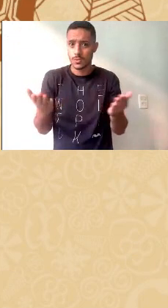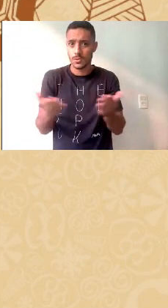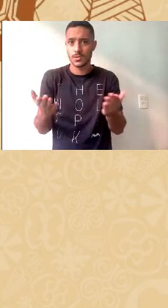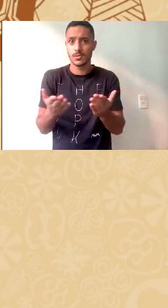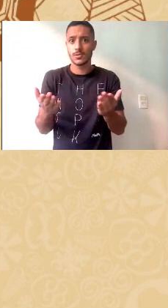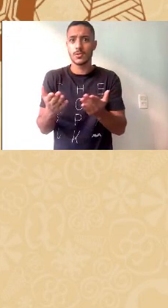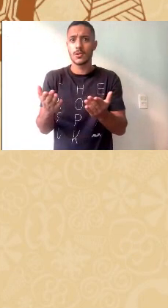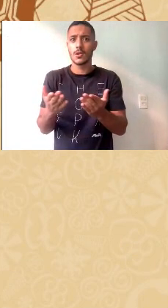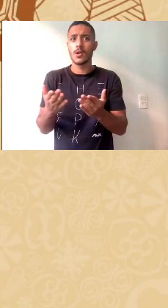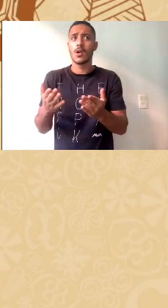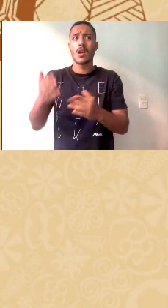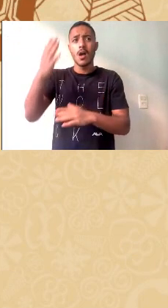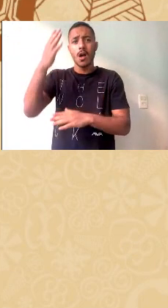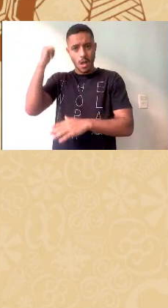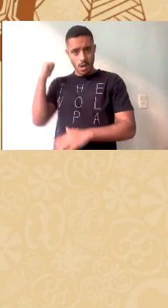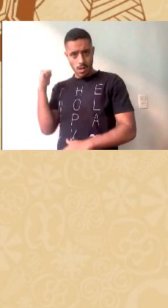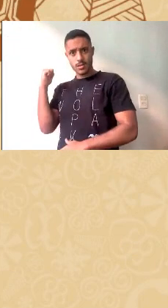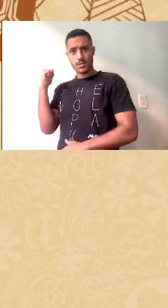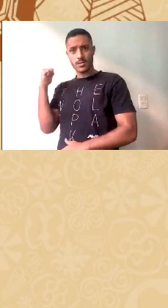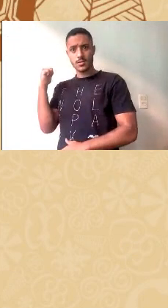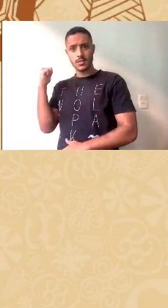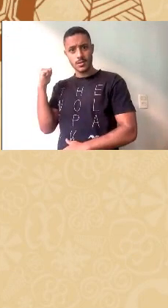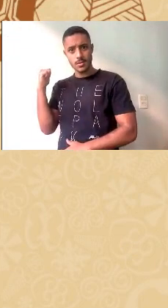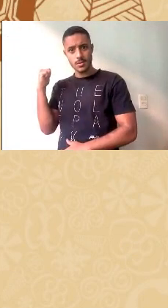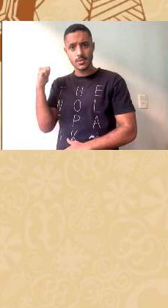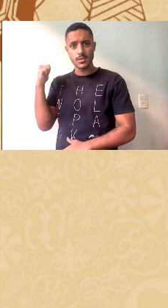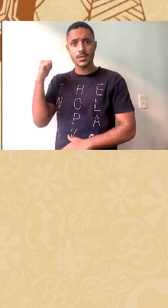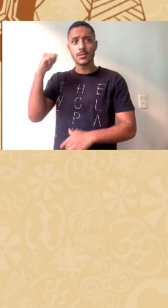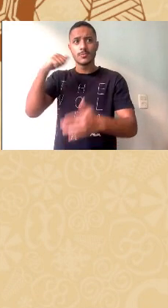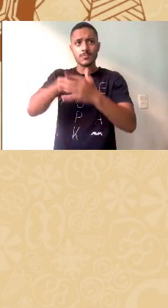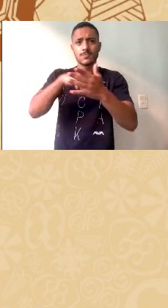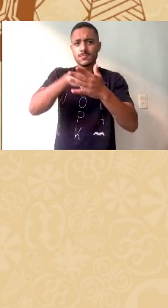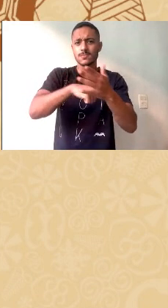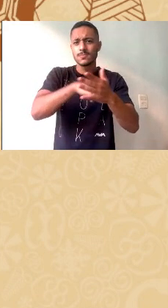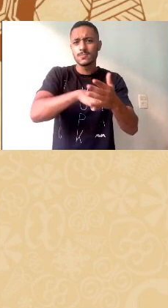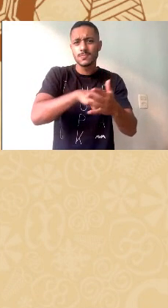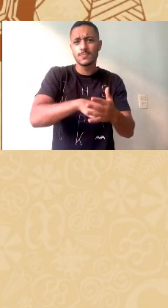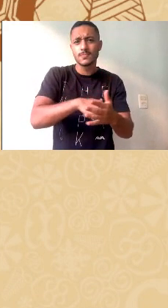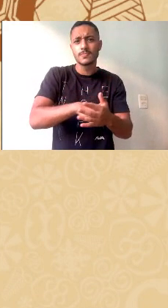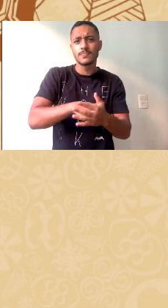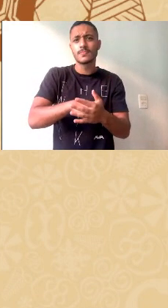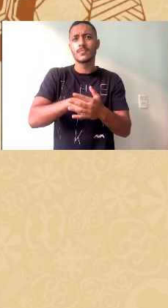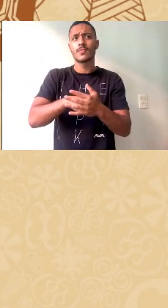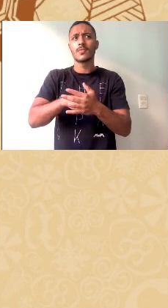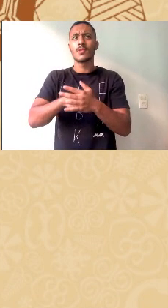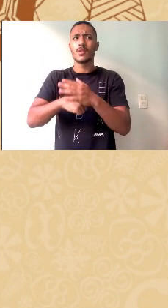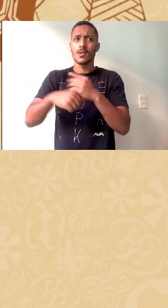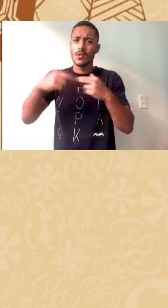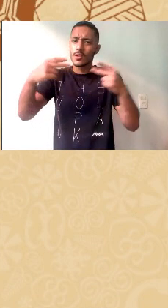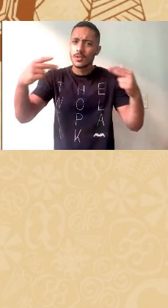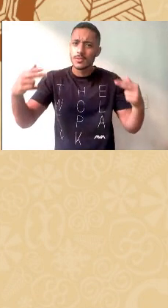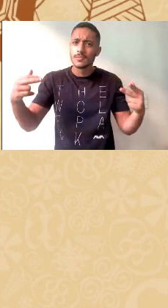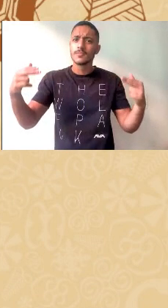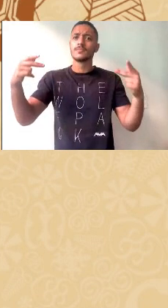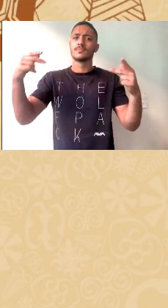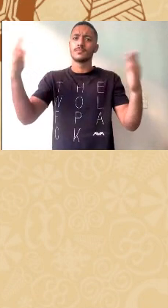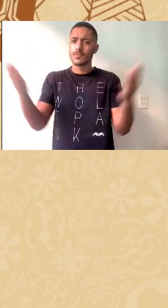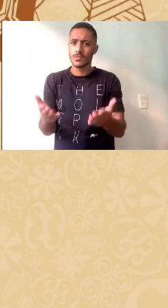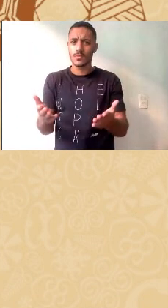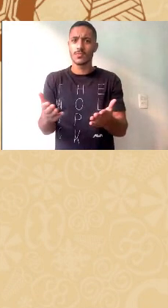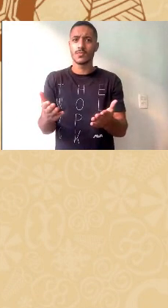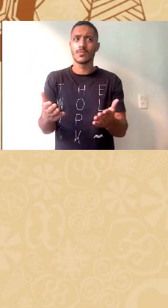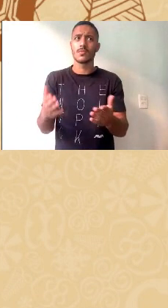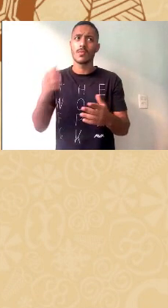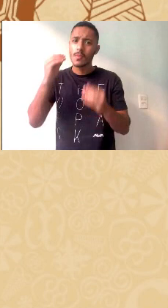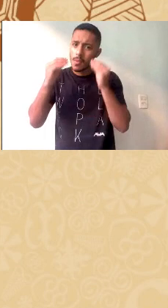era uma ação, né, que reivindicava uma versão dos fatos, uma versão das experiências vividas,